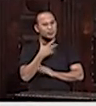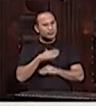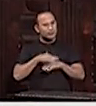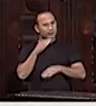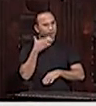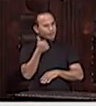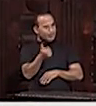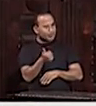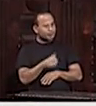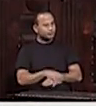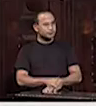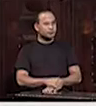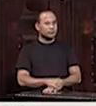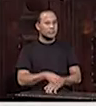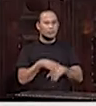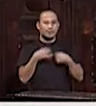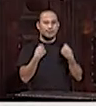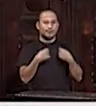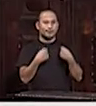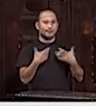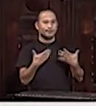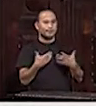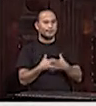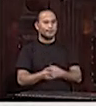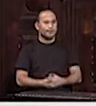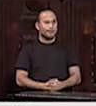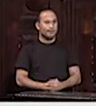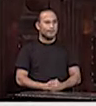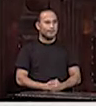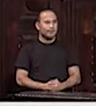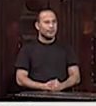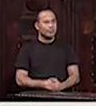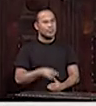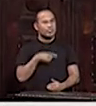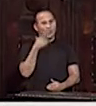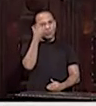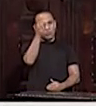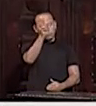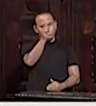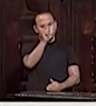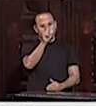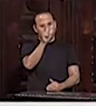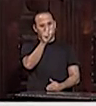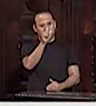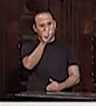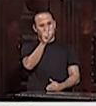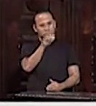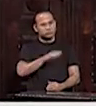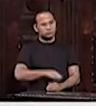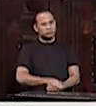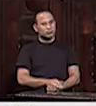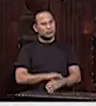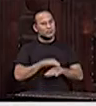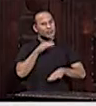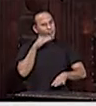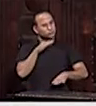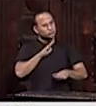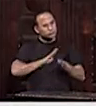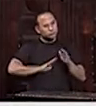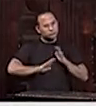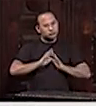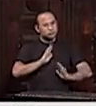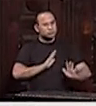eficaz, deveria ter outros pontos mais